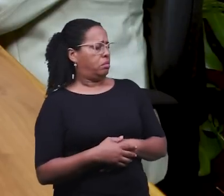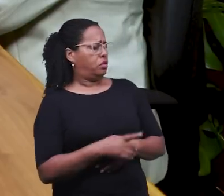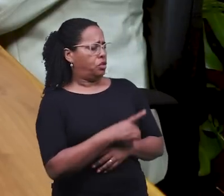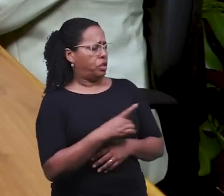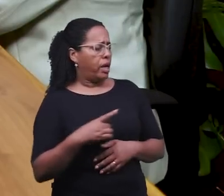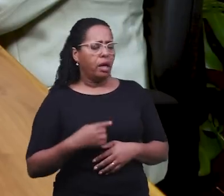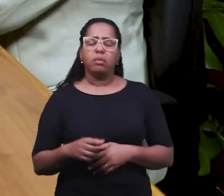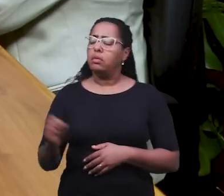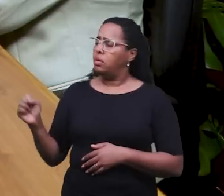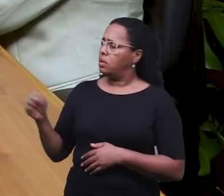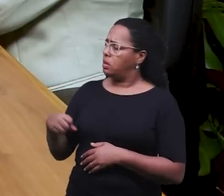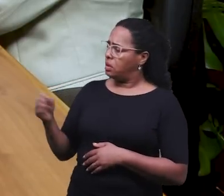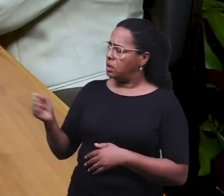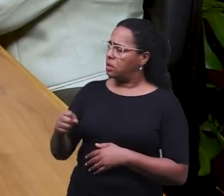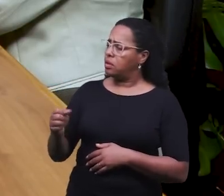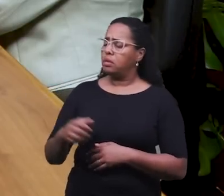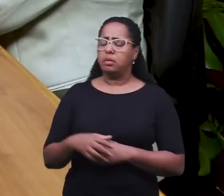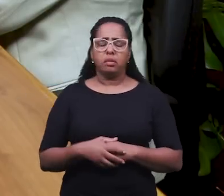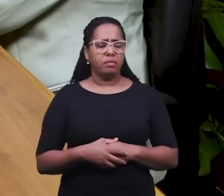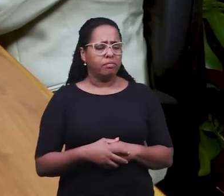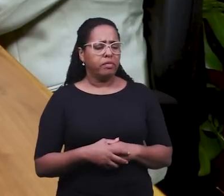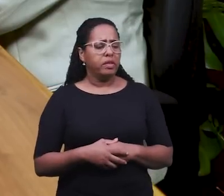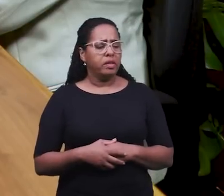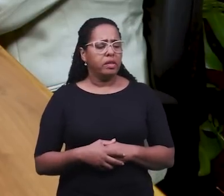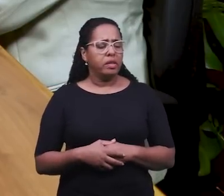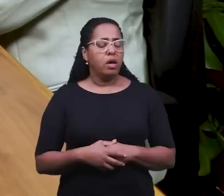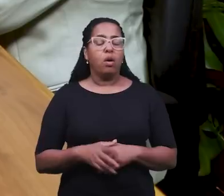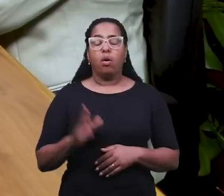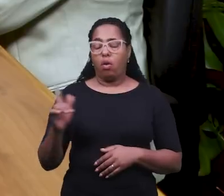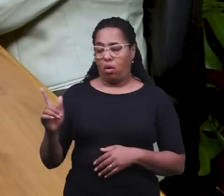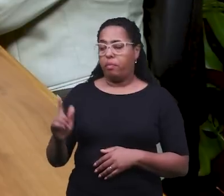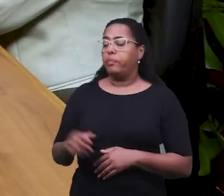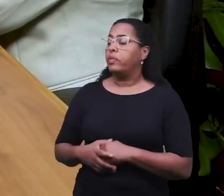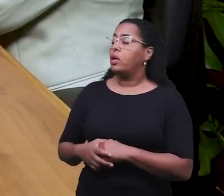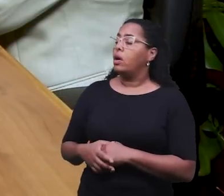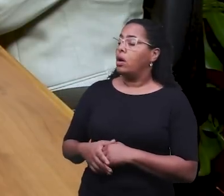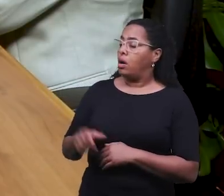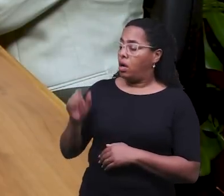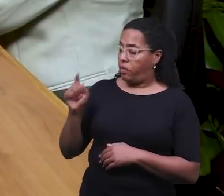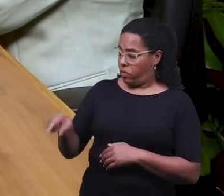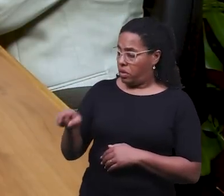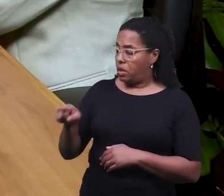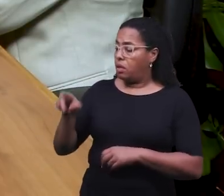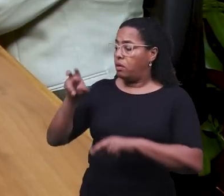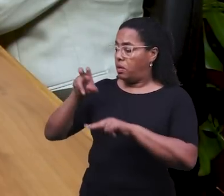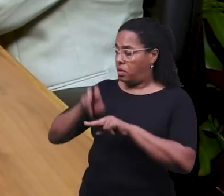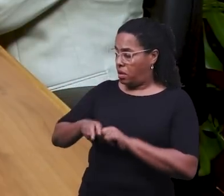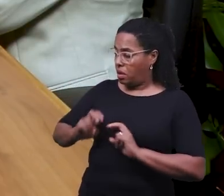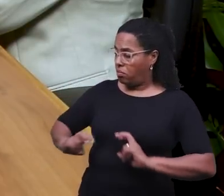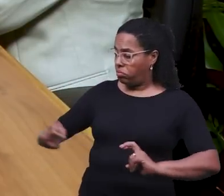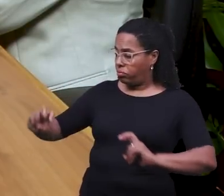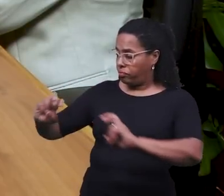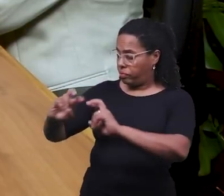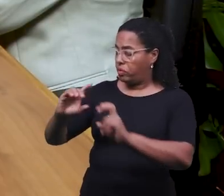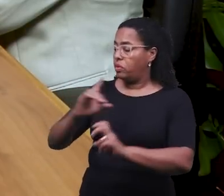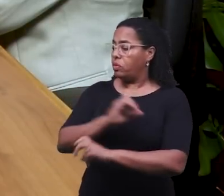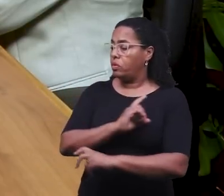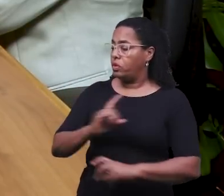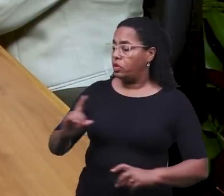Amadeu, pelos diáconos, exatamente, pelos diáconos. Então, o que você vai fazer? Você vai sentar com os